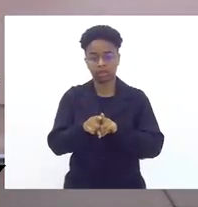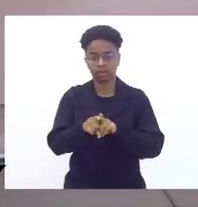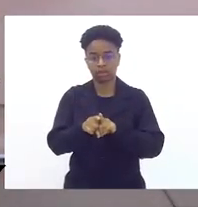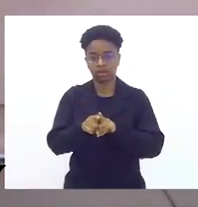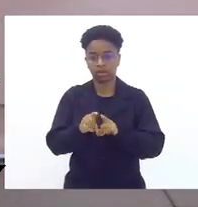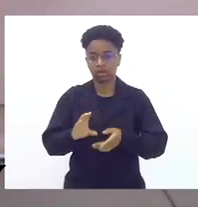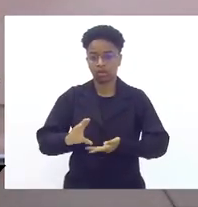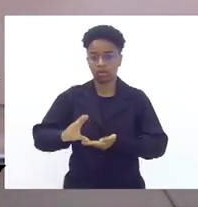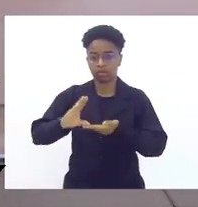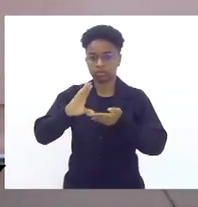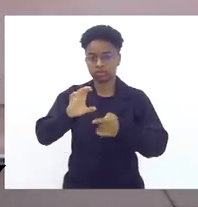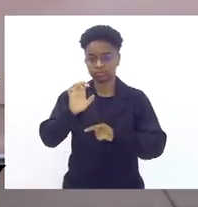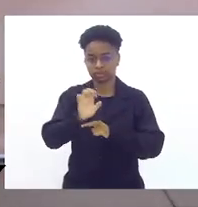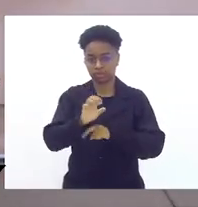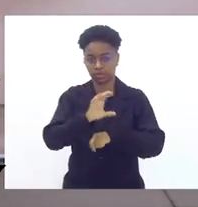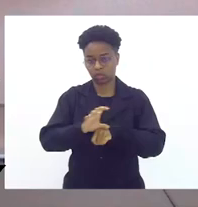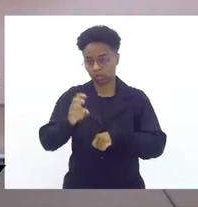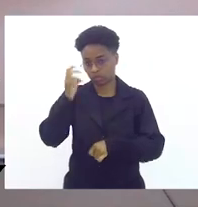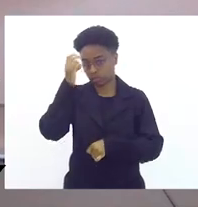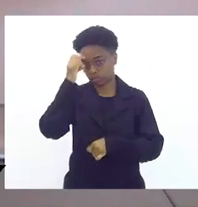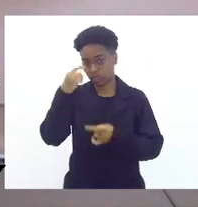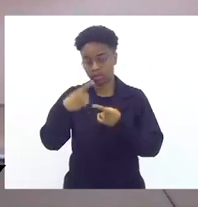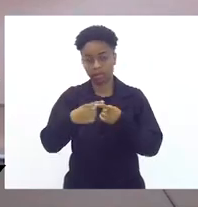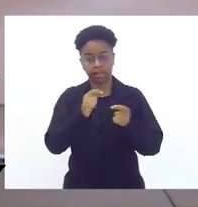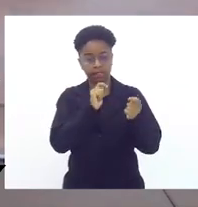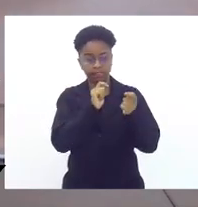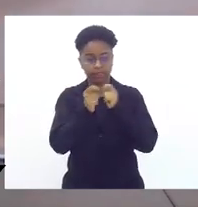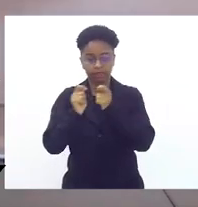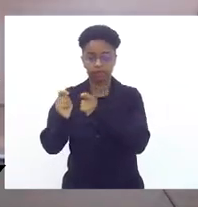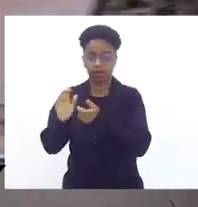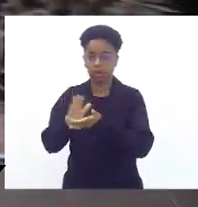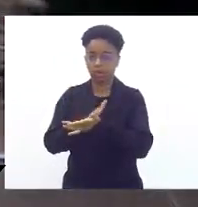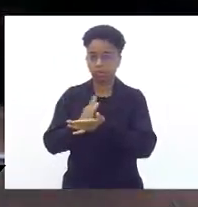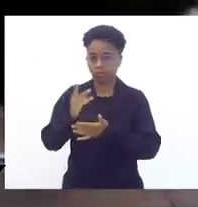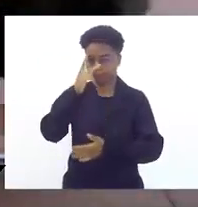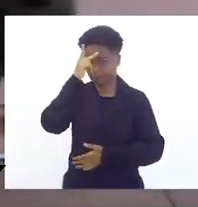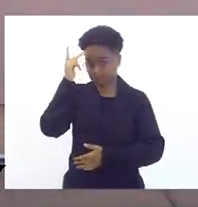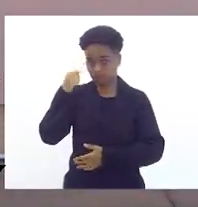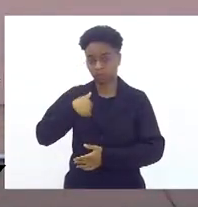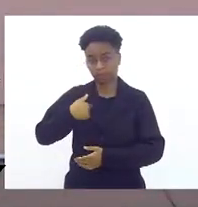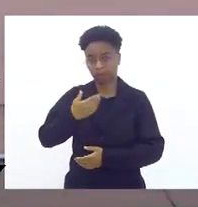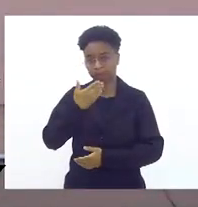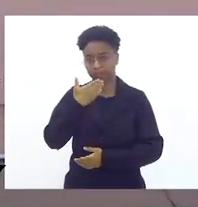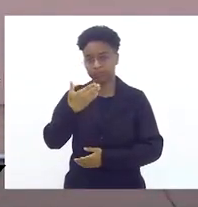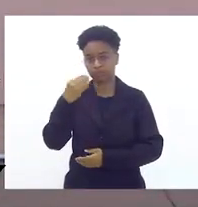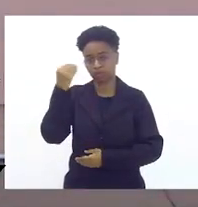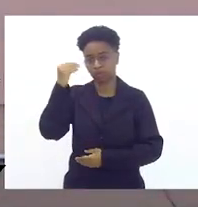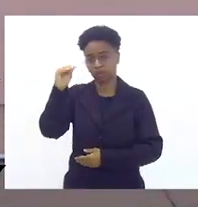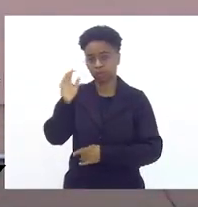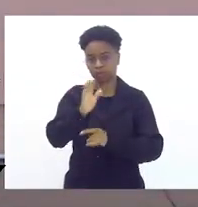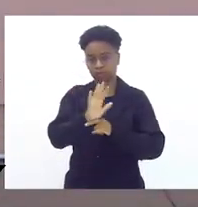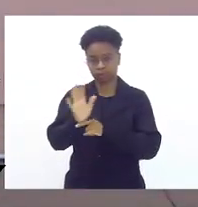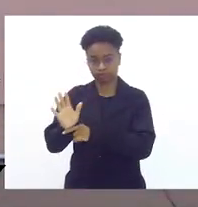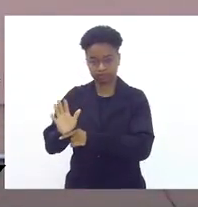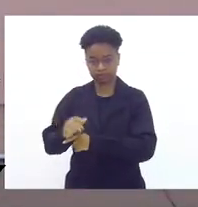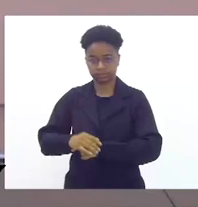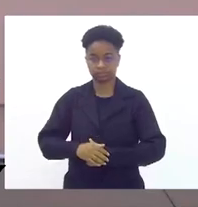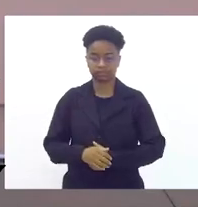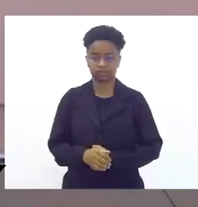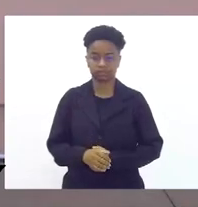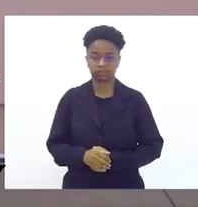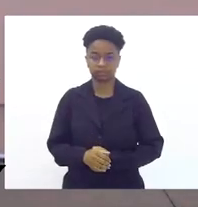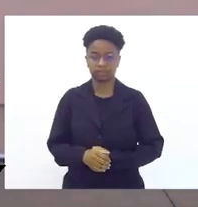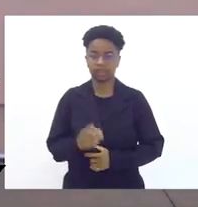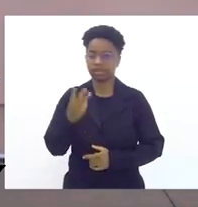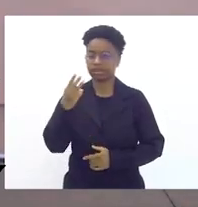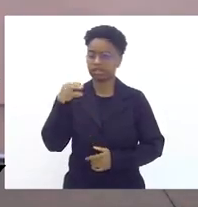Estadual de Cultura ele entrevistou algumas pessoas eu vou pedir para rolar esse esse vídeo é só